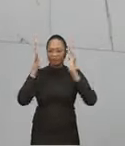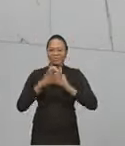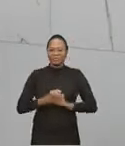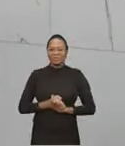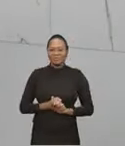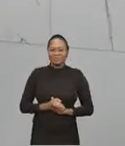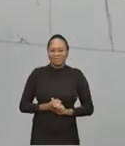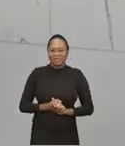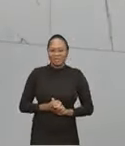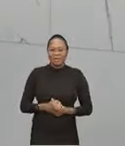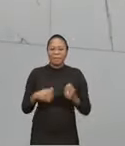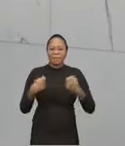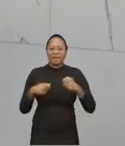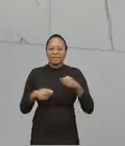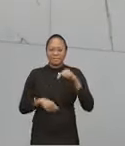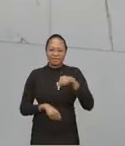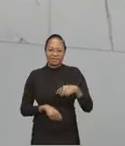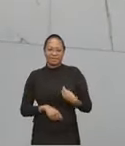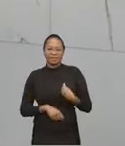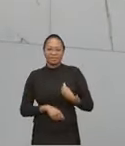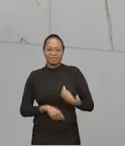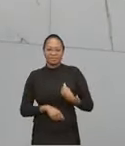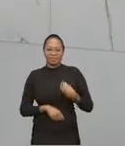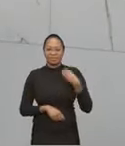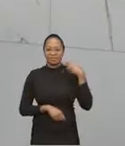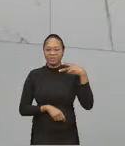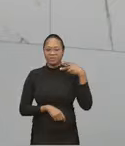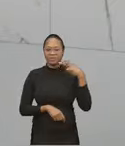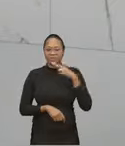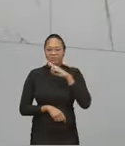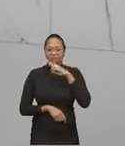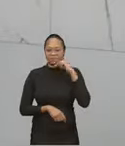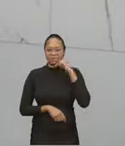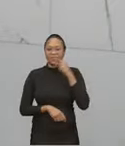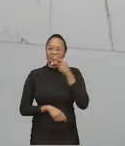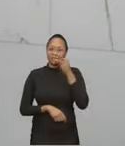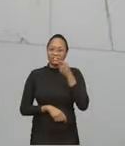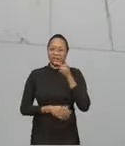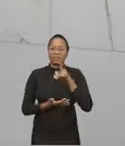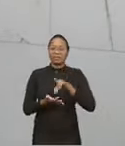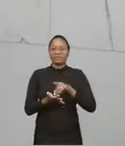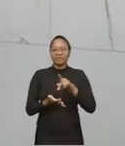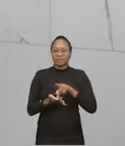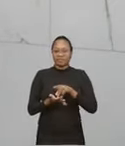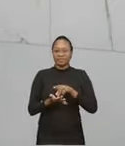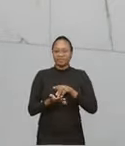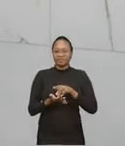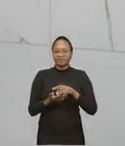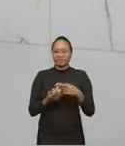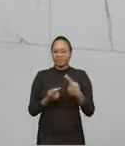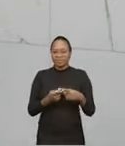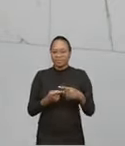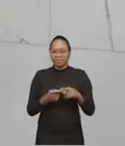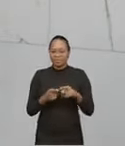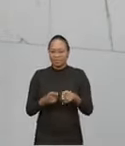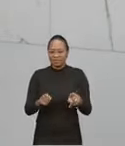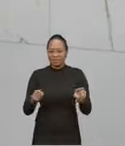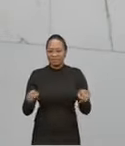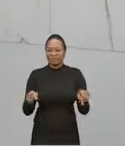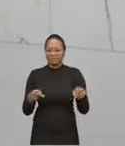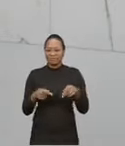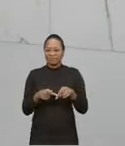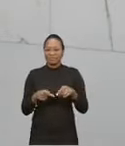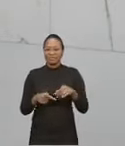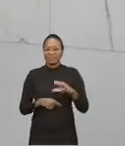aqui, vereador Niltinho, falando a realidade, meu companheiro. Porque os campos ali, Marinho, craque.